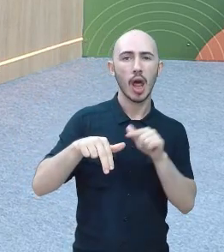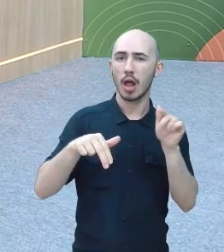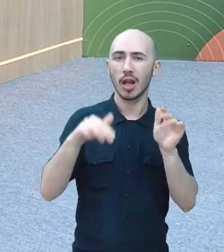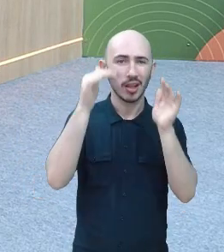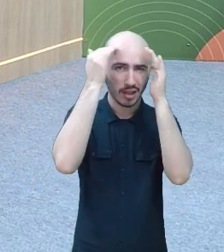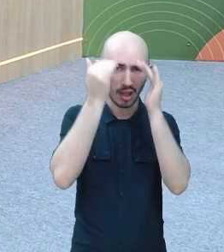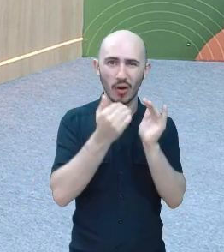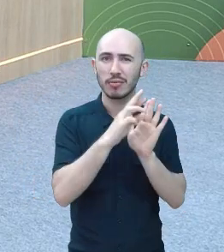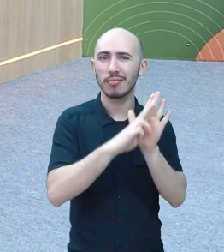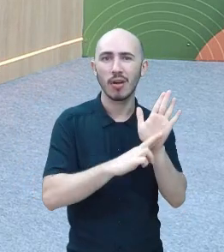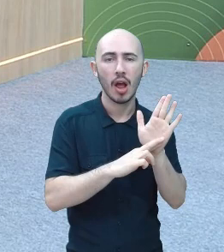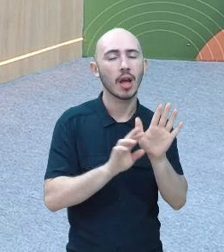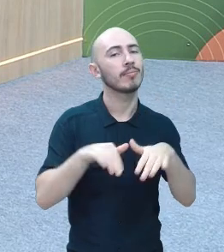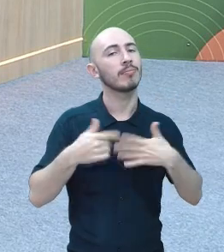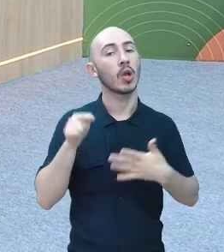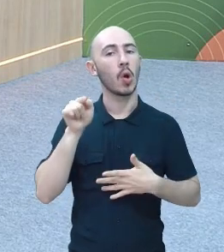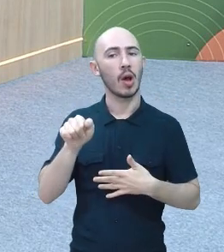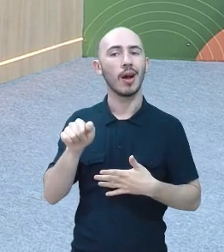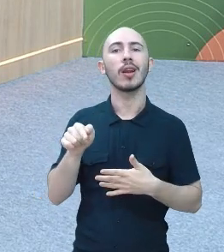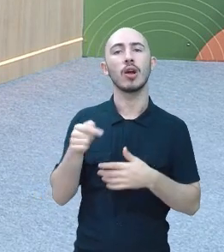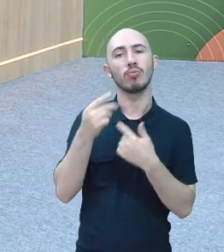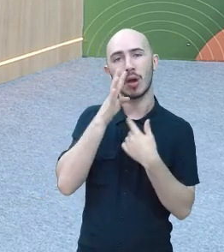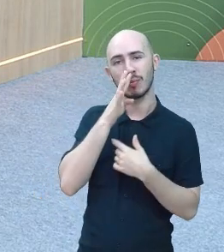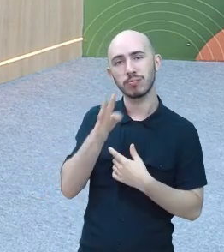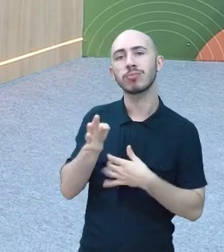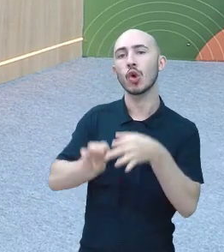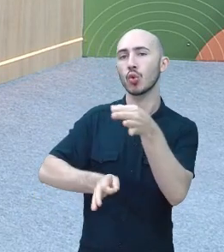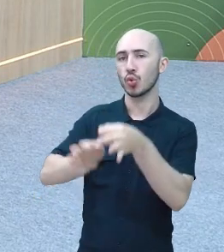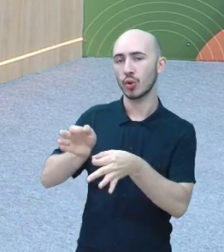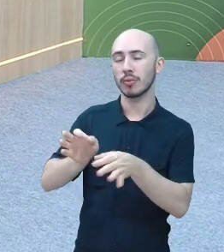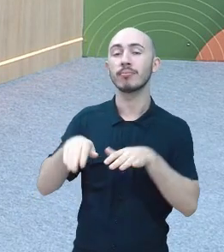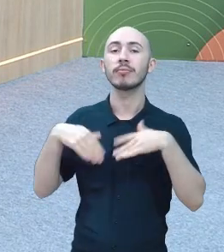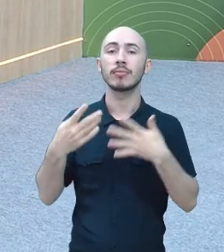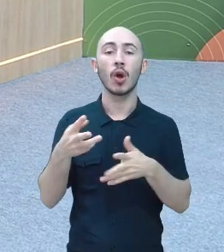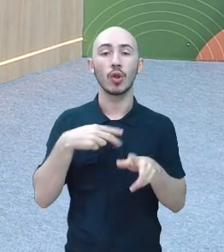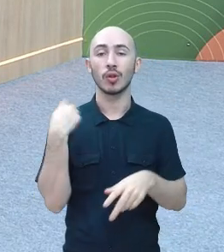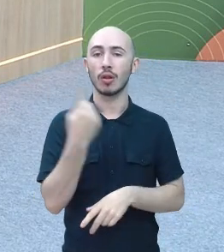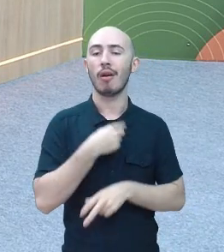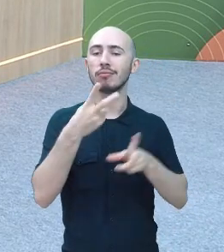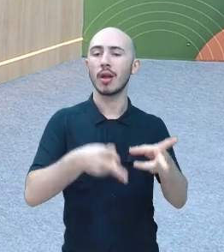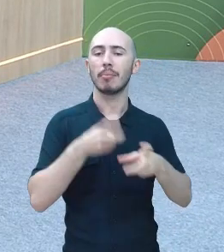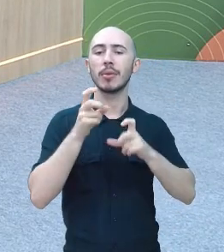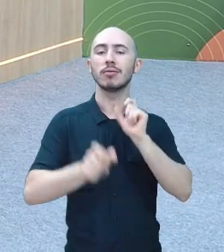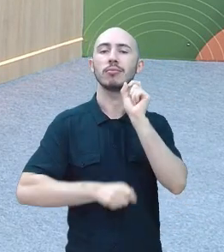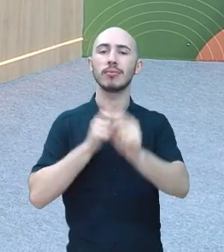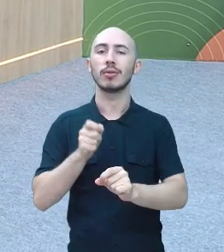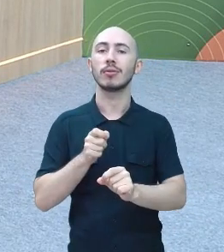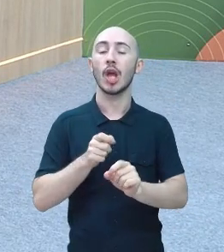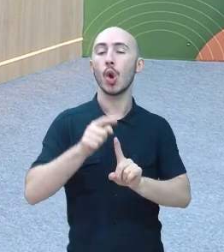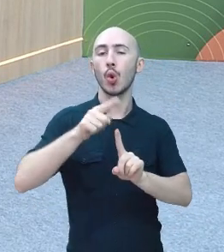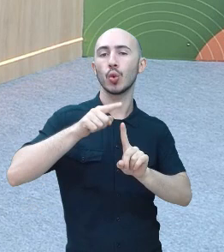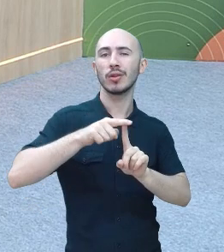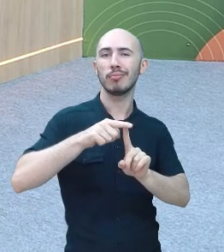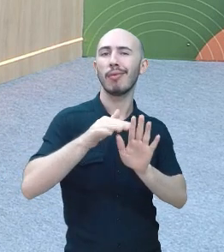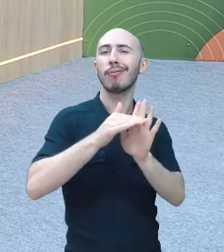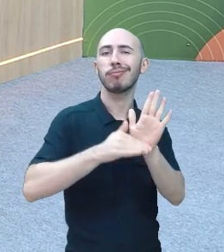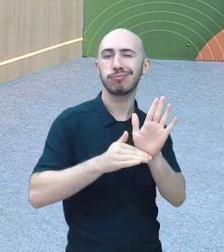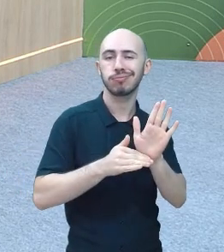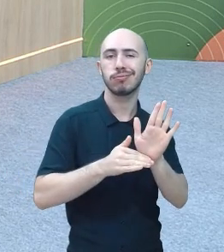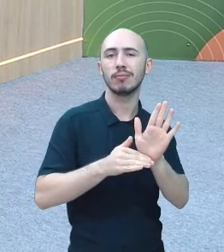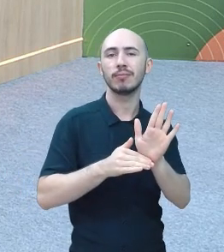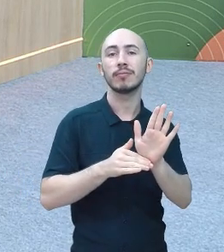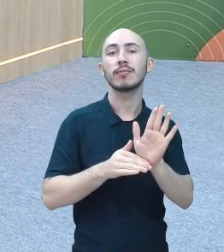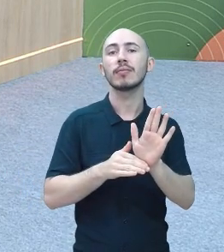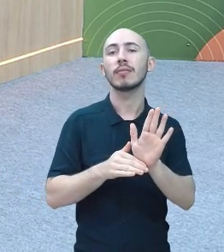alguém, né? Ela não estaria adequada para circular socialmente. Então, a gente consegue perceber como esse tipo de material, como os